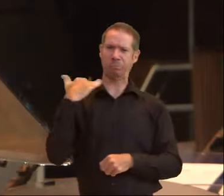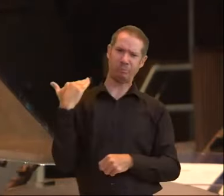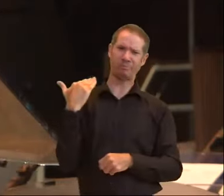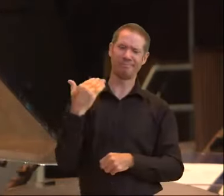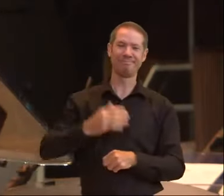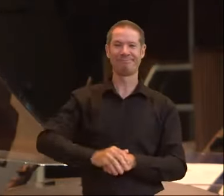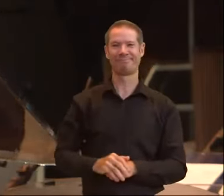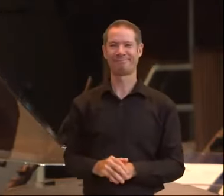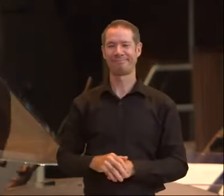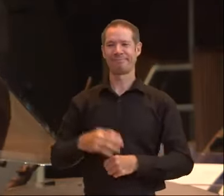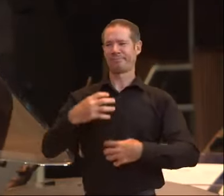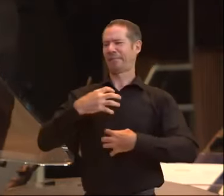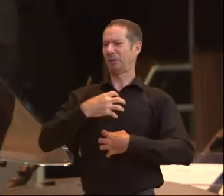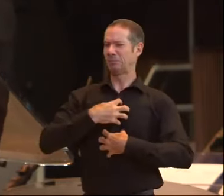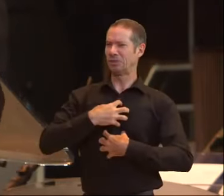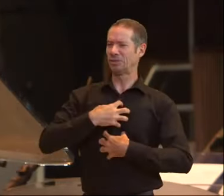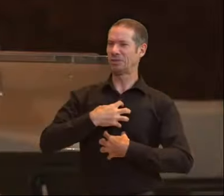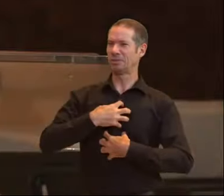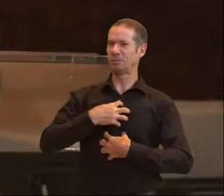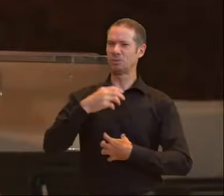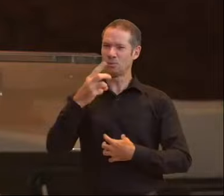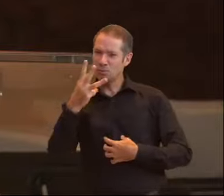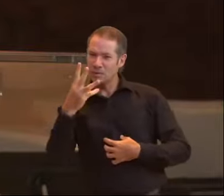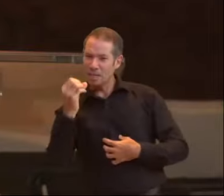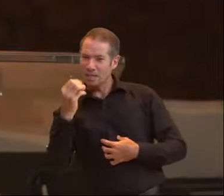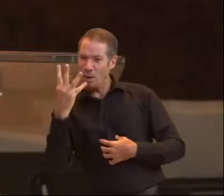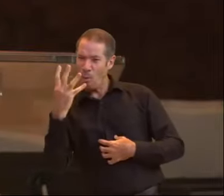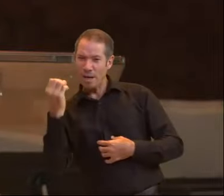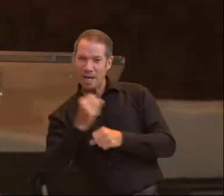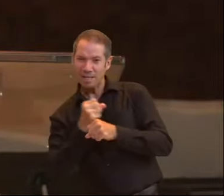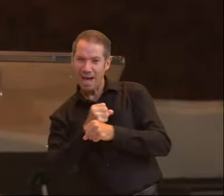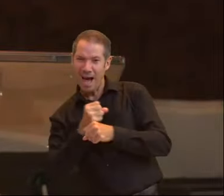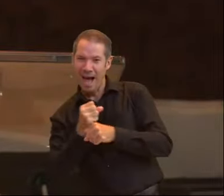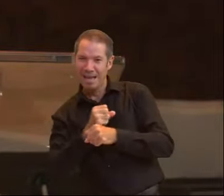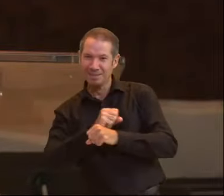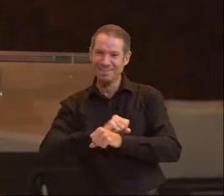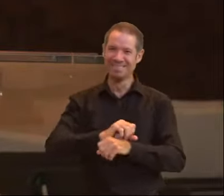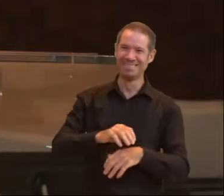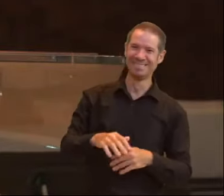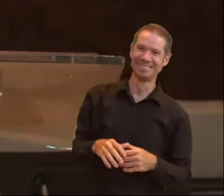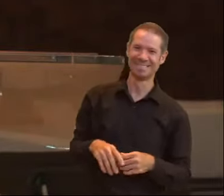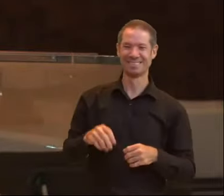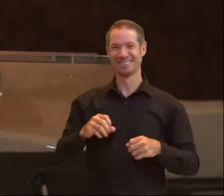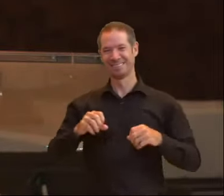Pelo que eu estou sentindo, daqui uns 30, 40 anos.